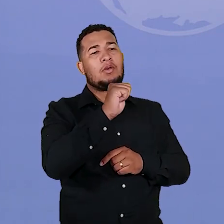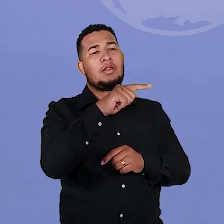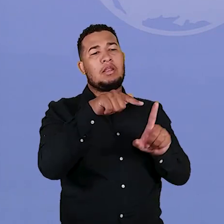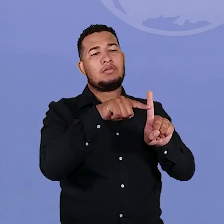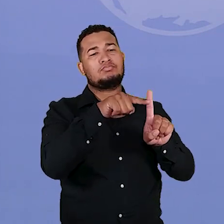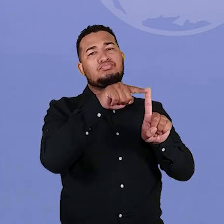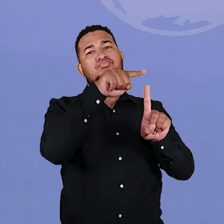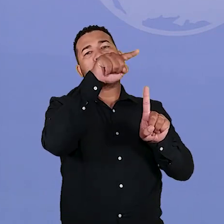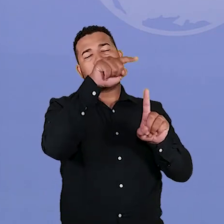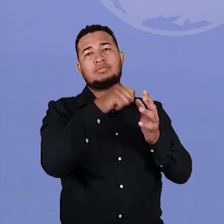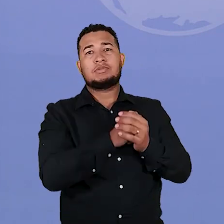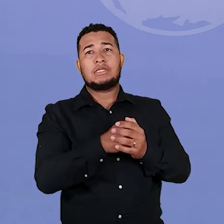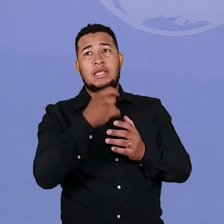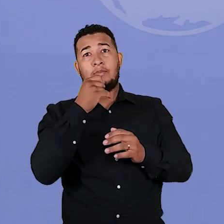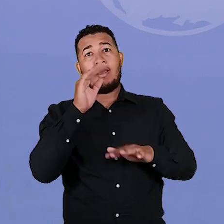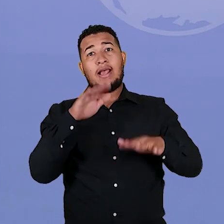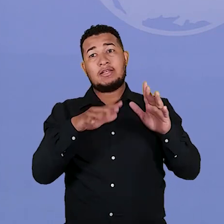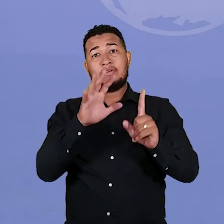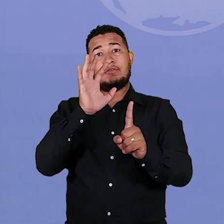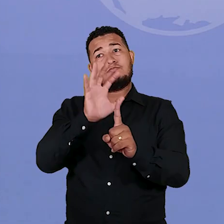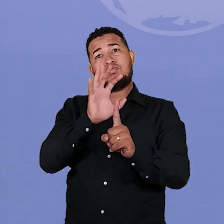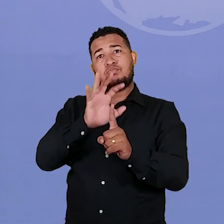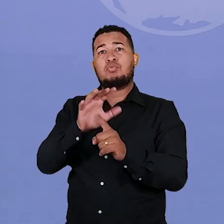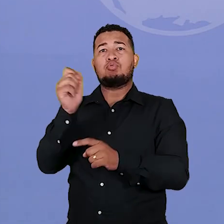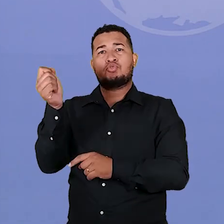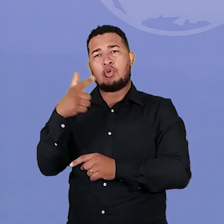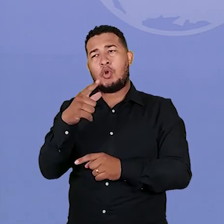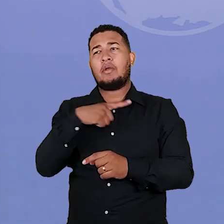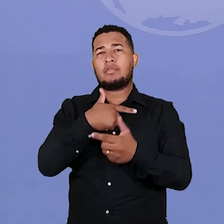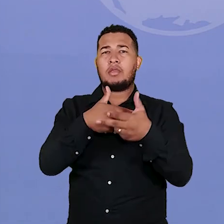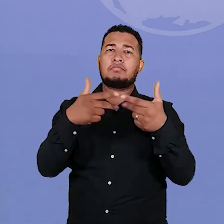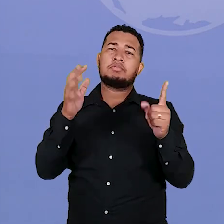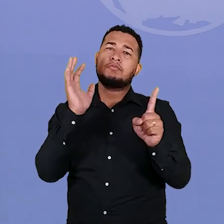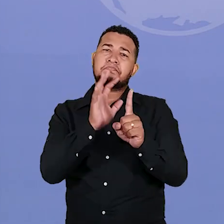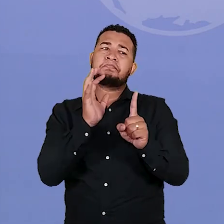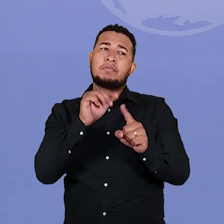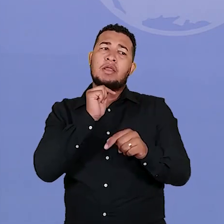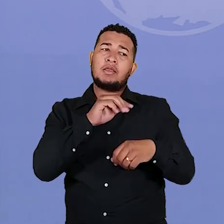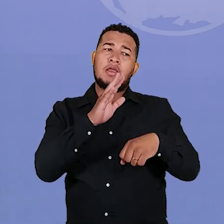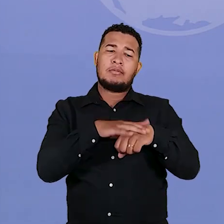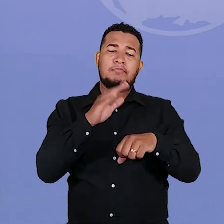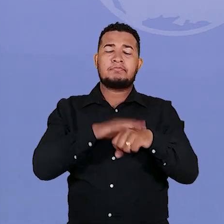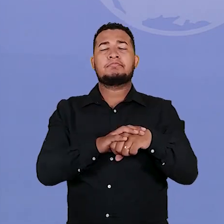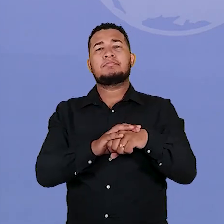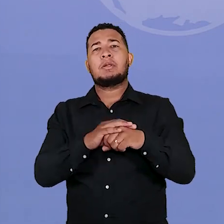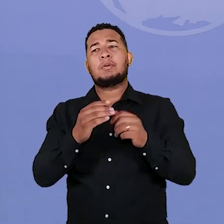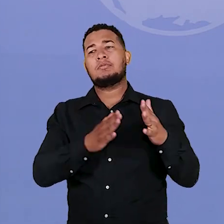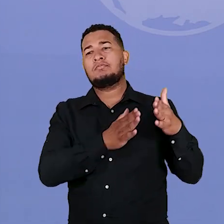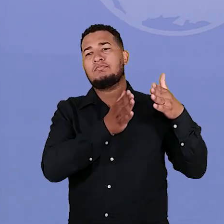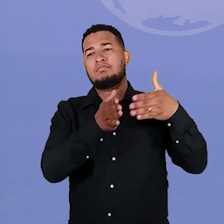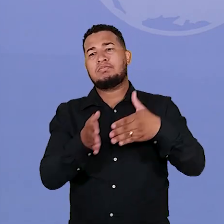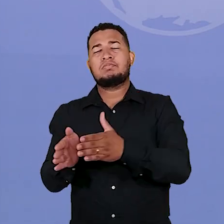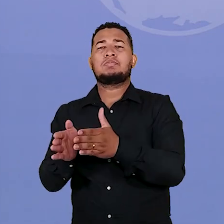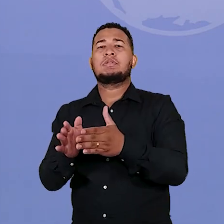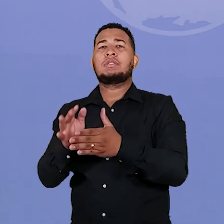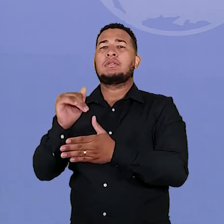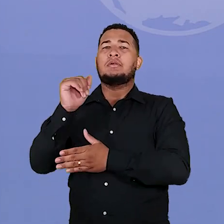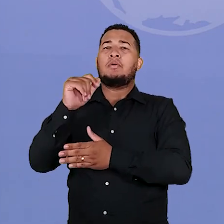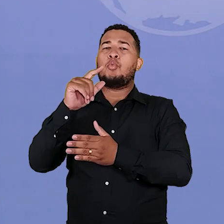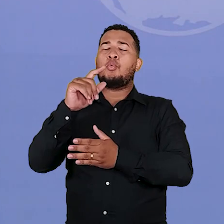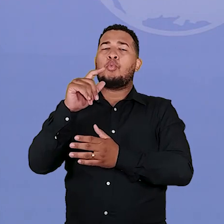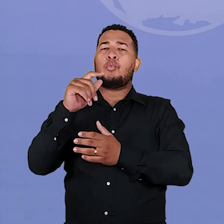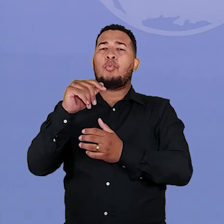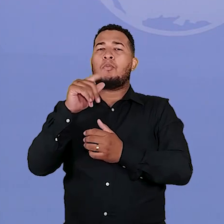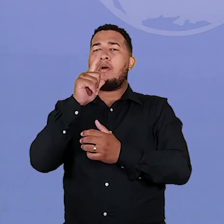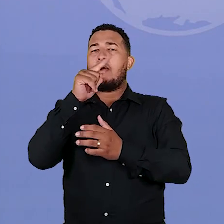onde o solo é mais alcalino. Pode ser até que o solo contamine, de repente ele teve alguma interferência ali, e ele contamine